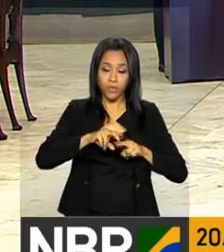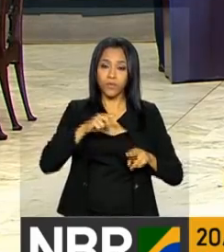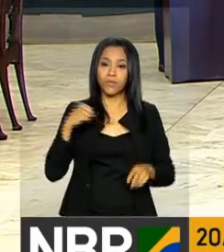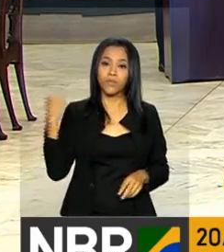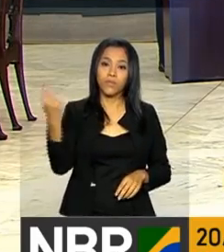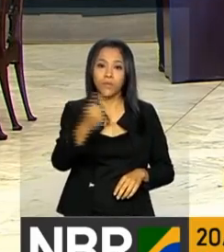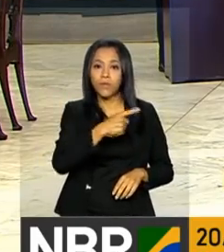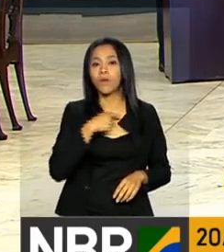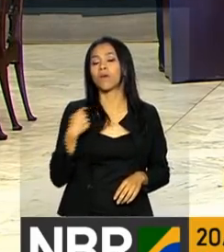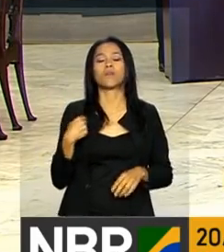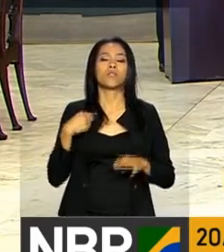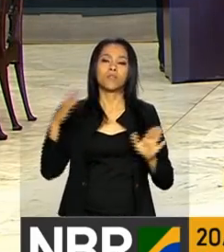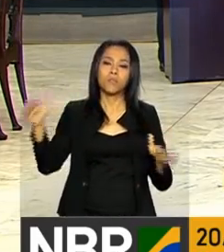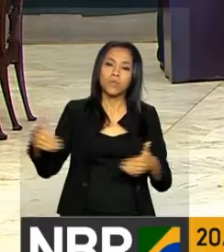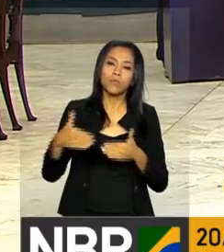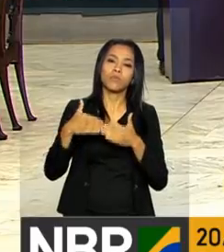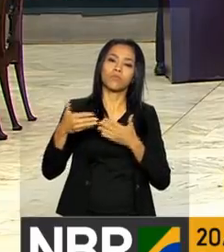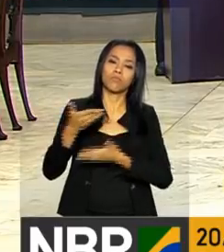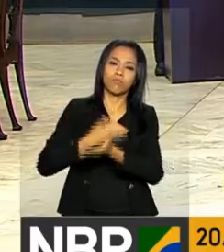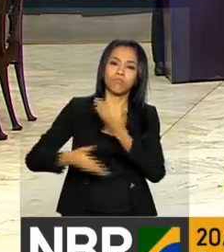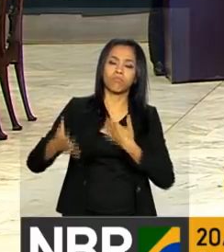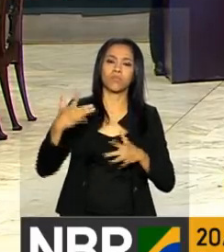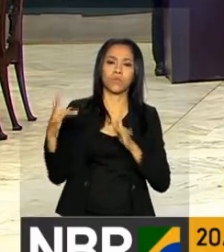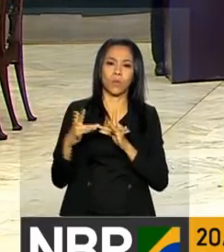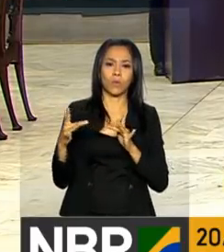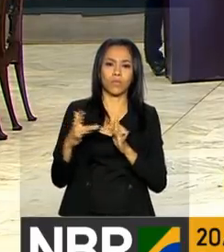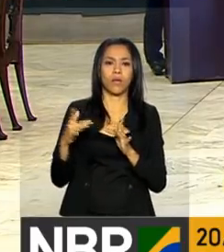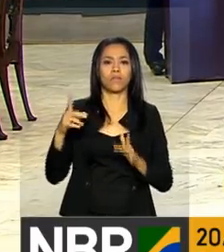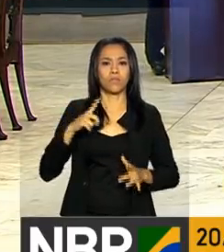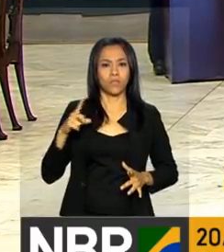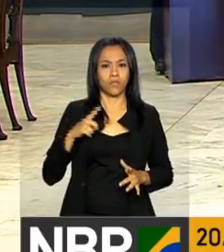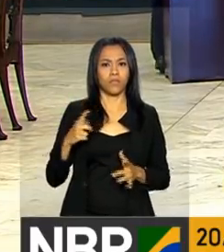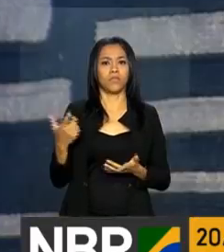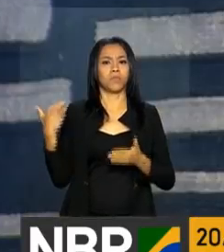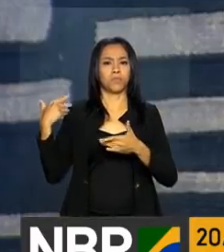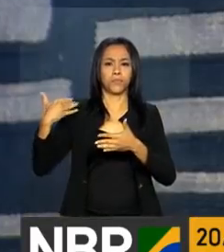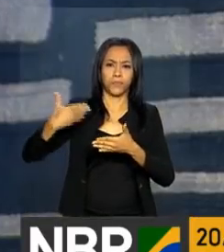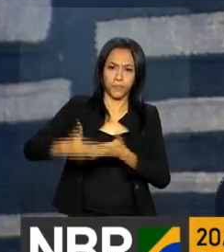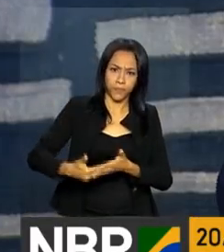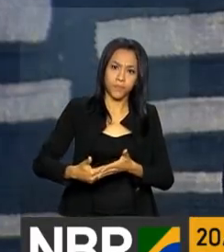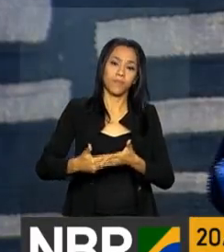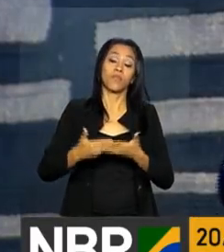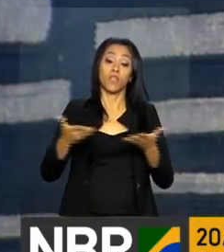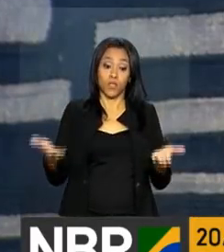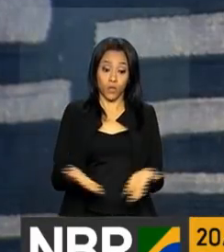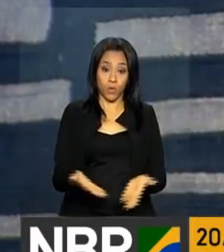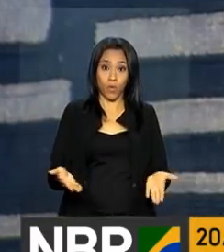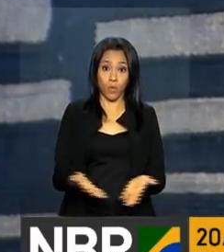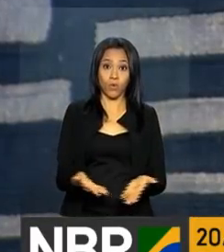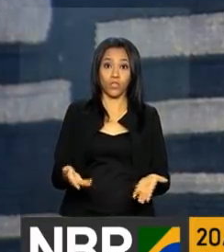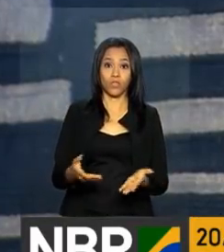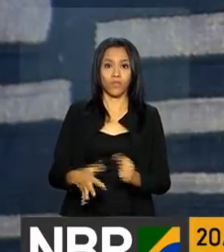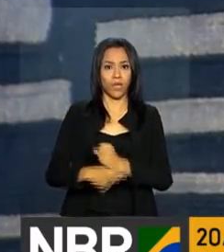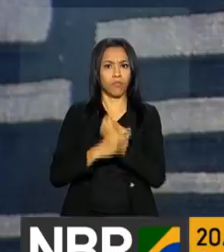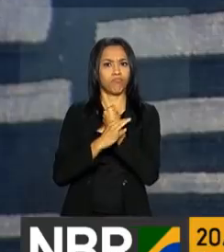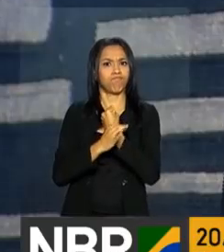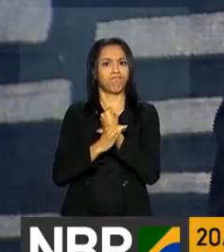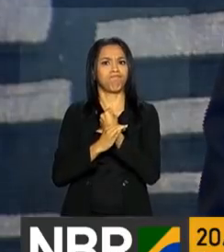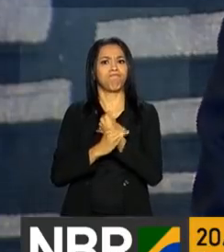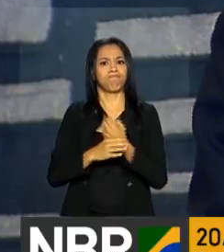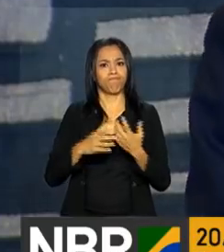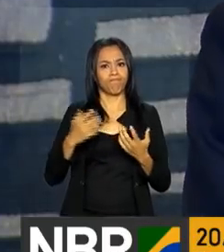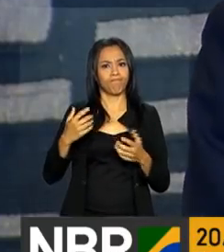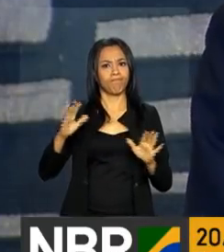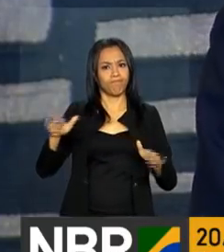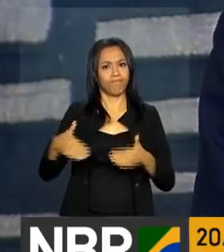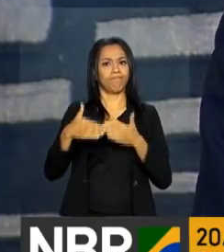pelas relações que temos, pelas relações que entretemos ao longo do tempo e pelas relações que hoje se solidificaram mais